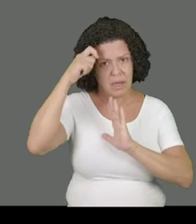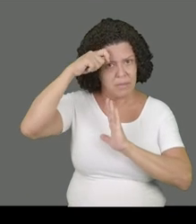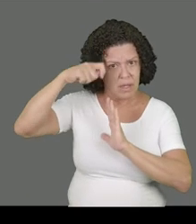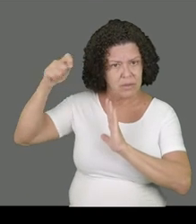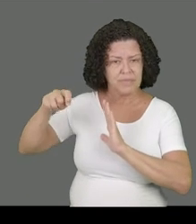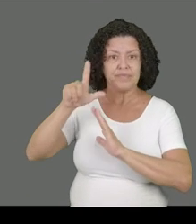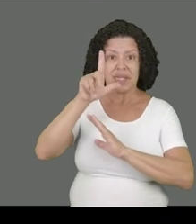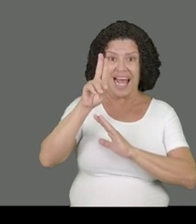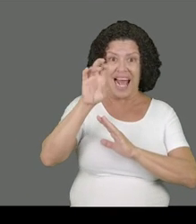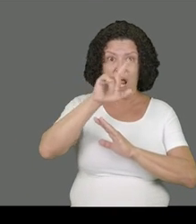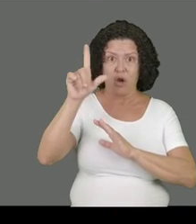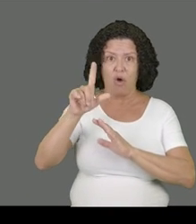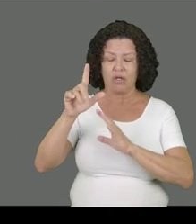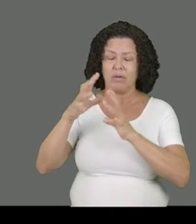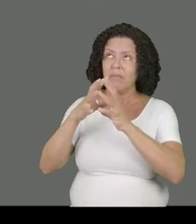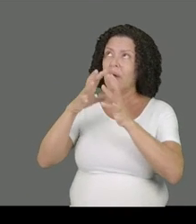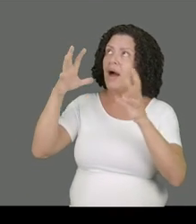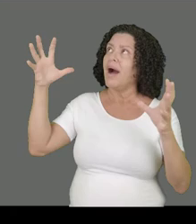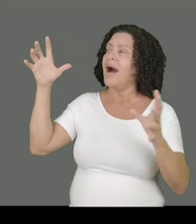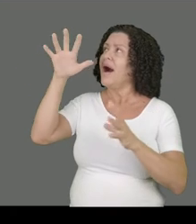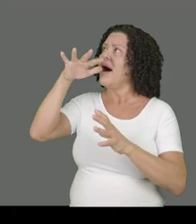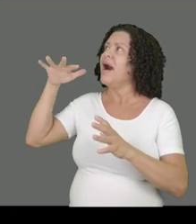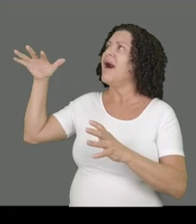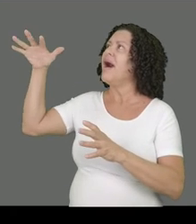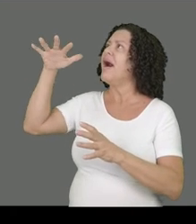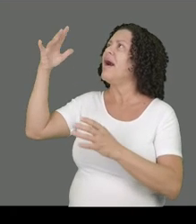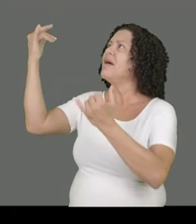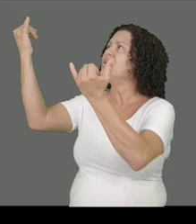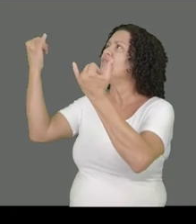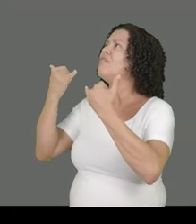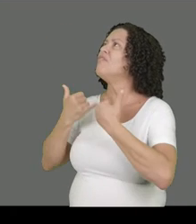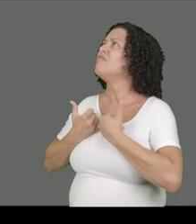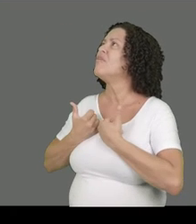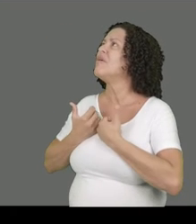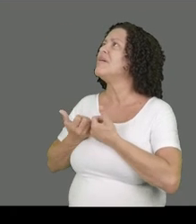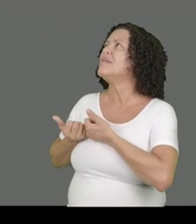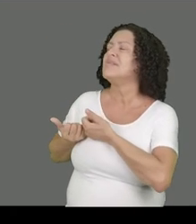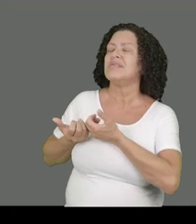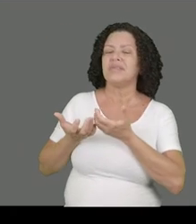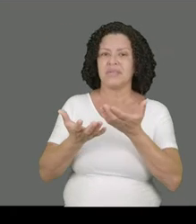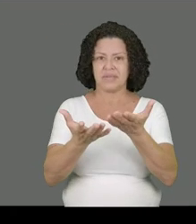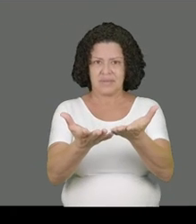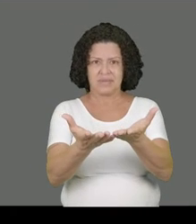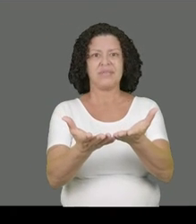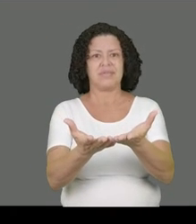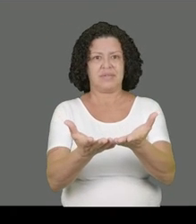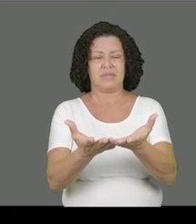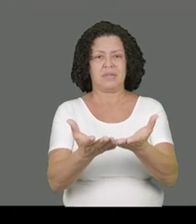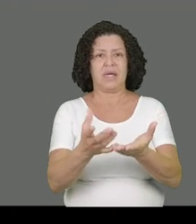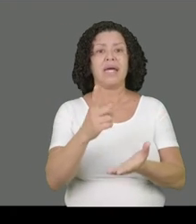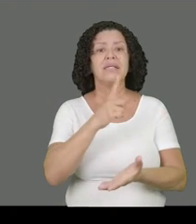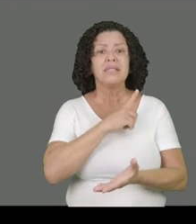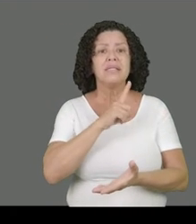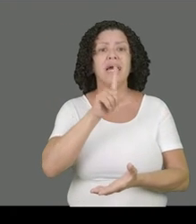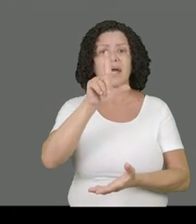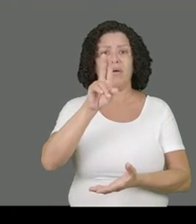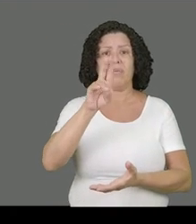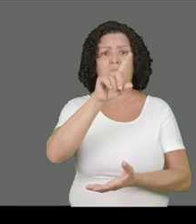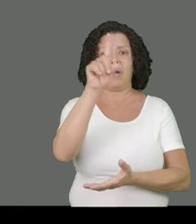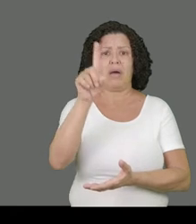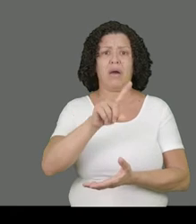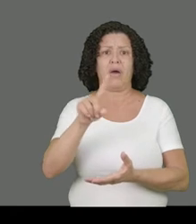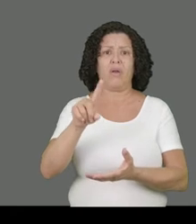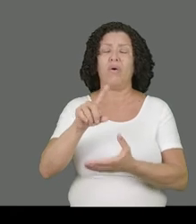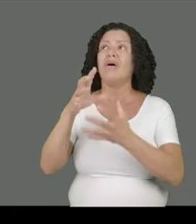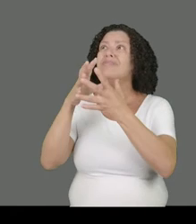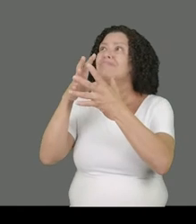dizendo, a luz maior, ela nos informa, ela nos afirma, existe